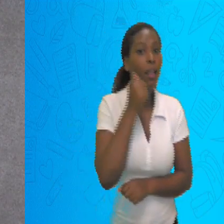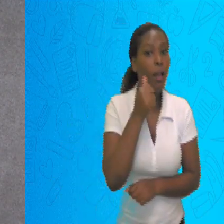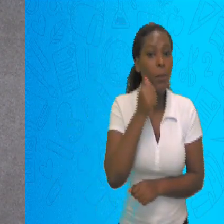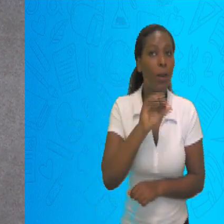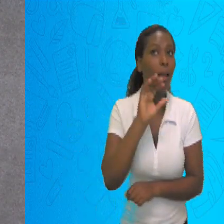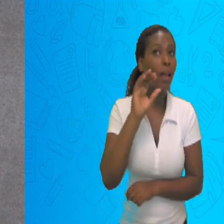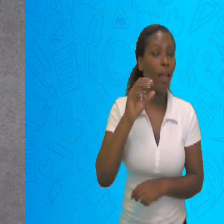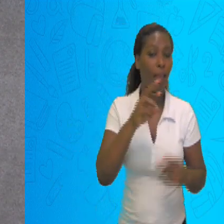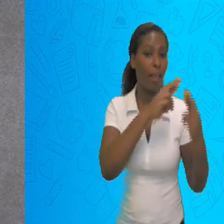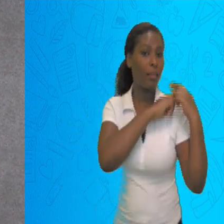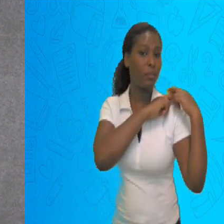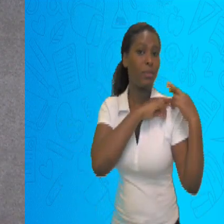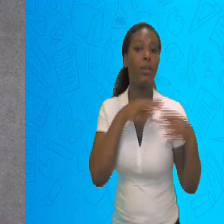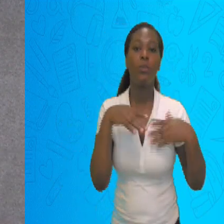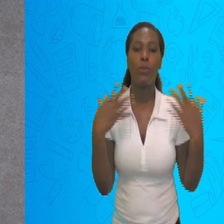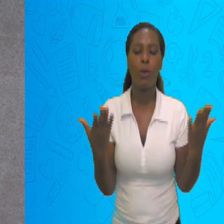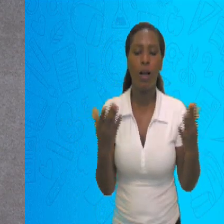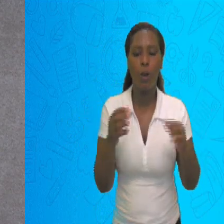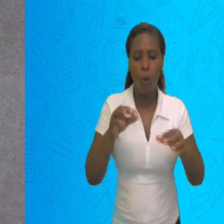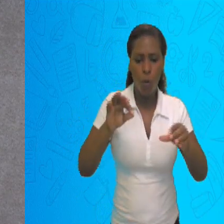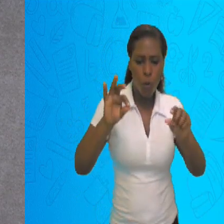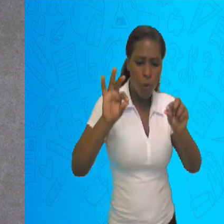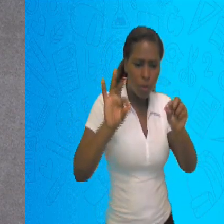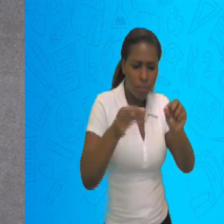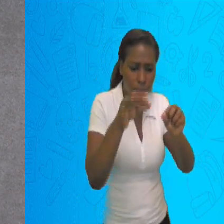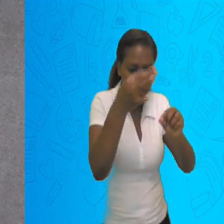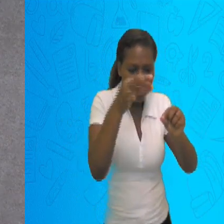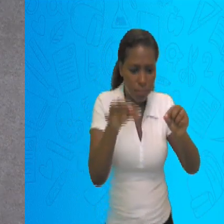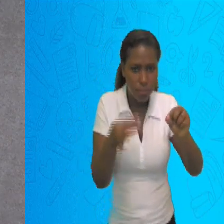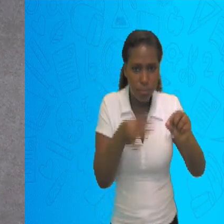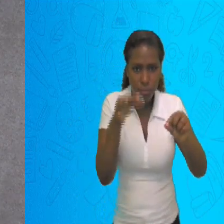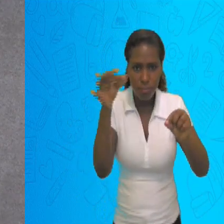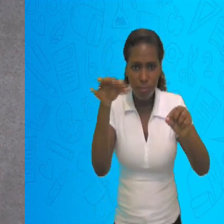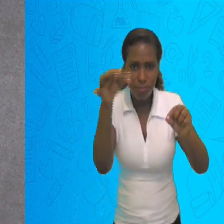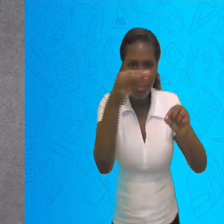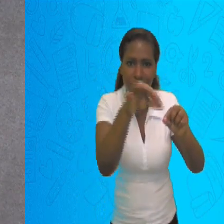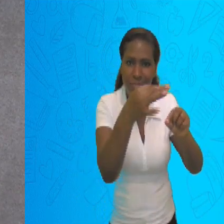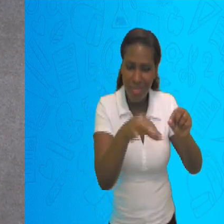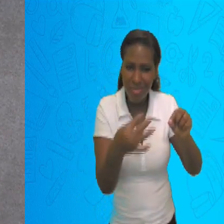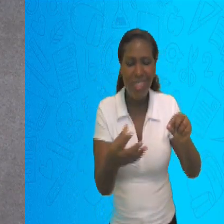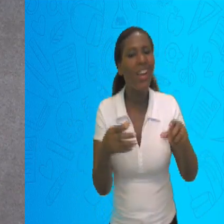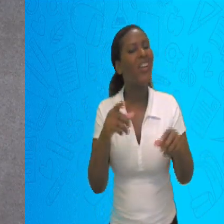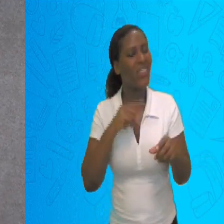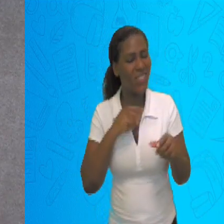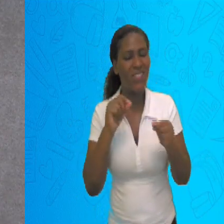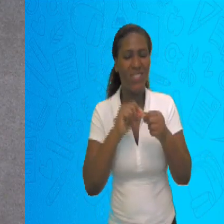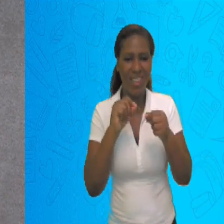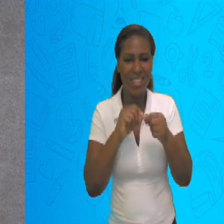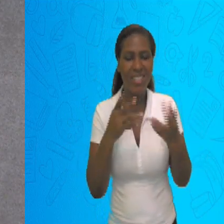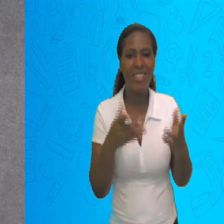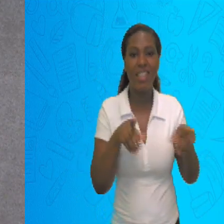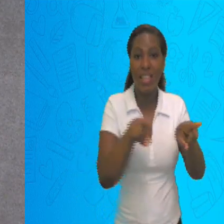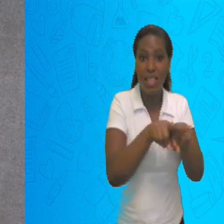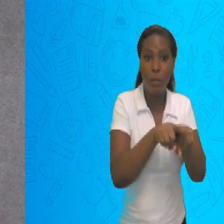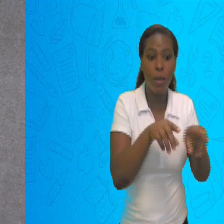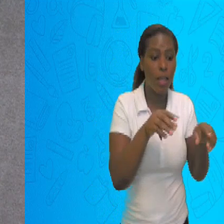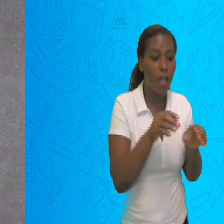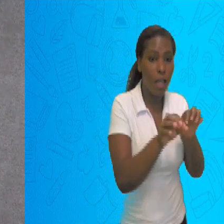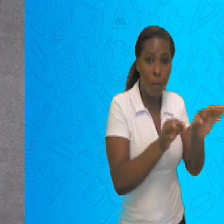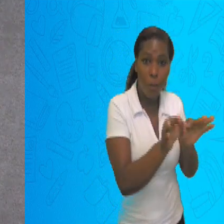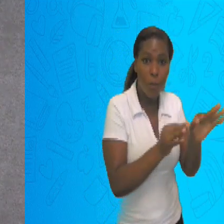coleta, pela fabricação de utensílios domésticos, pela preparação do alimento, pelo cuidado das